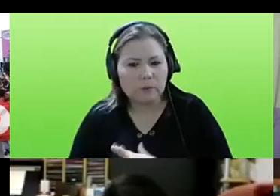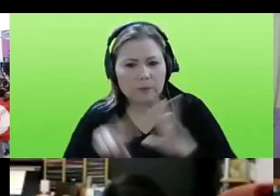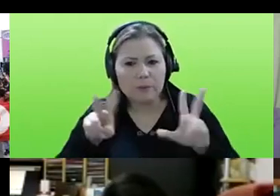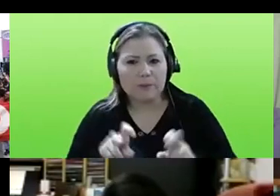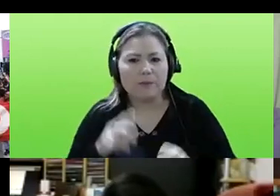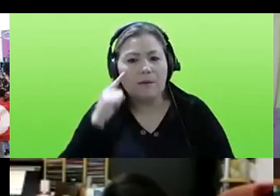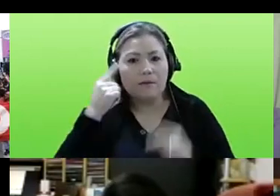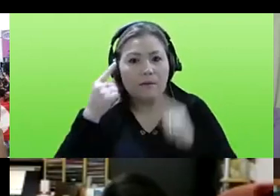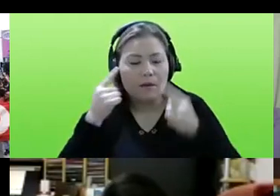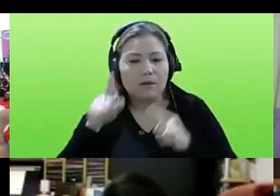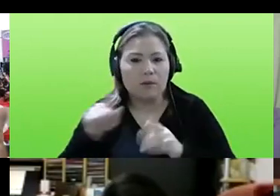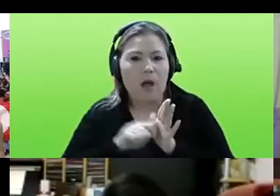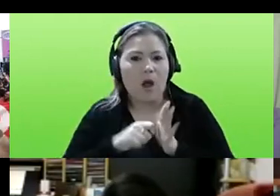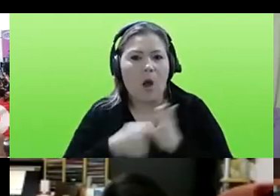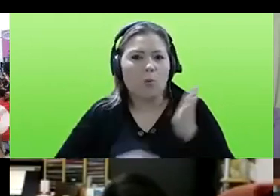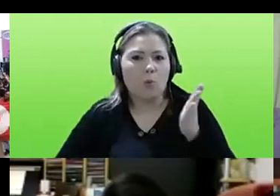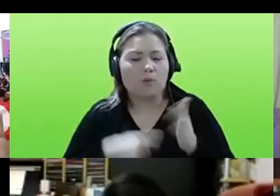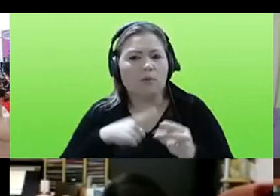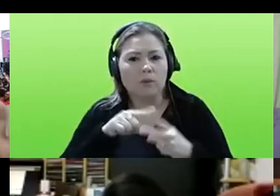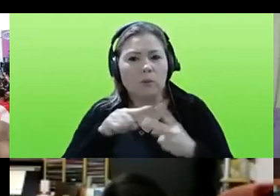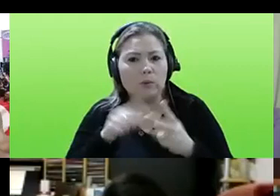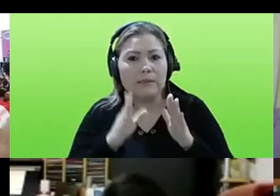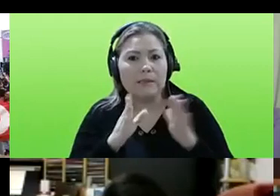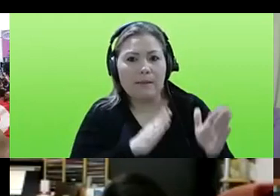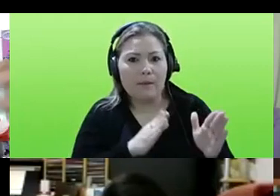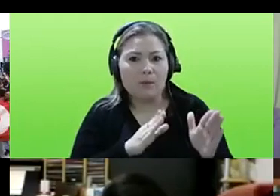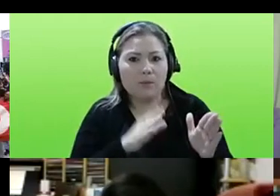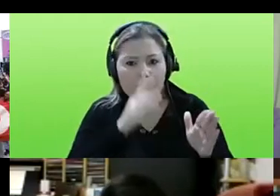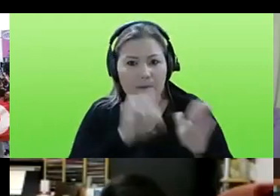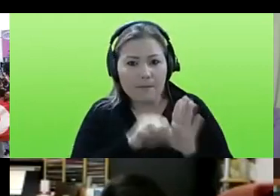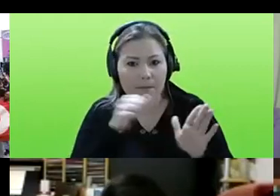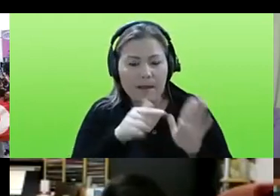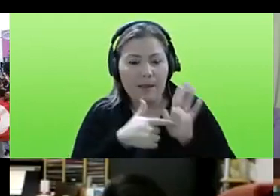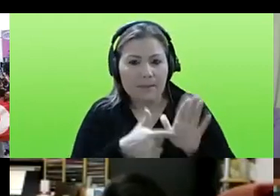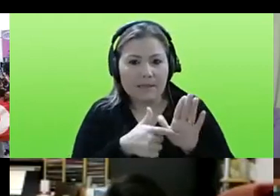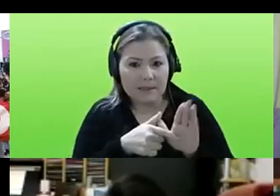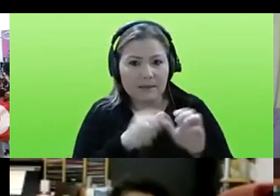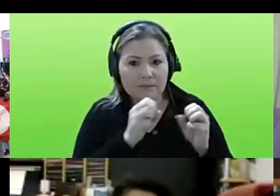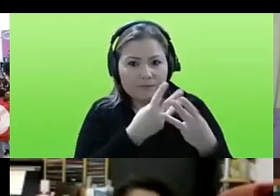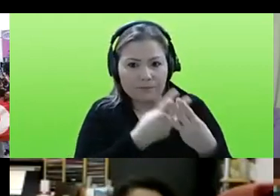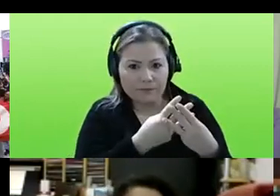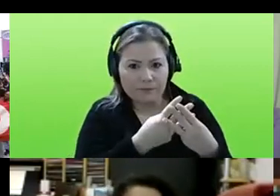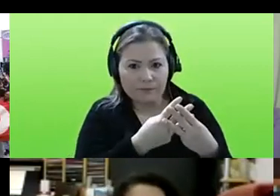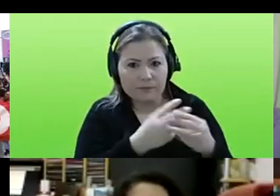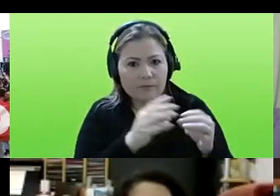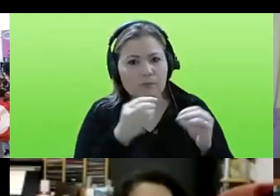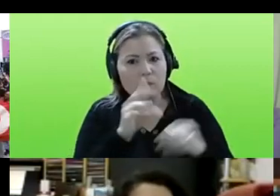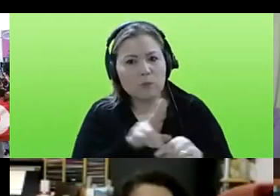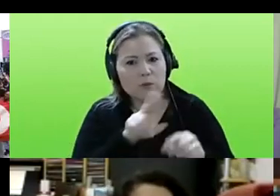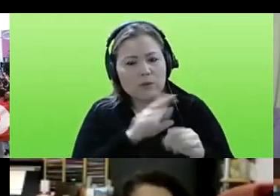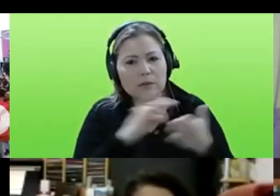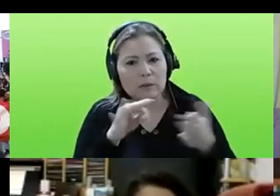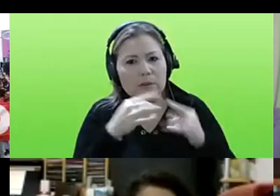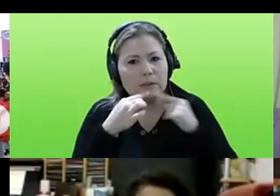ideias desses autores. Então, tem duas etapas. Um nível, primeiro, é de apresentação, né? Até isso é muito utilizado em teoria crítica,